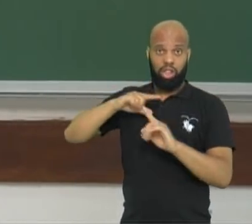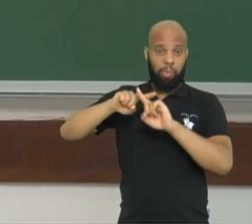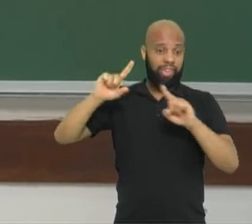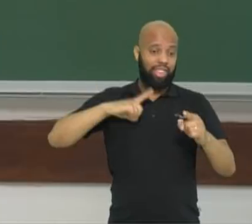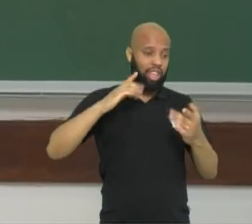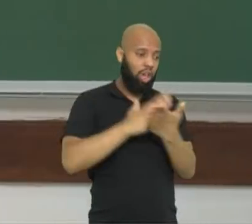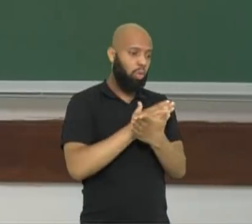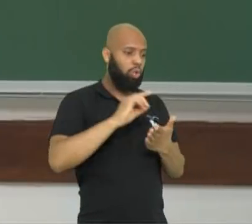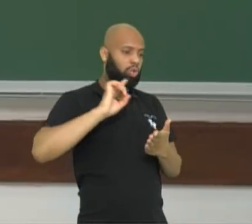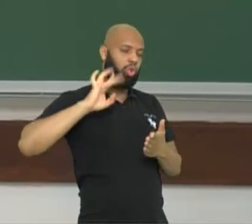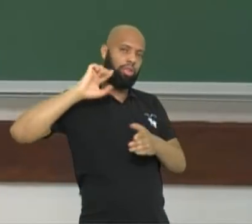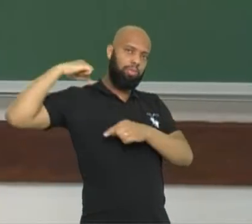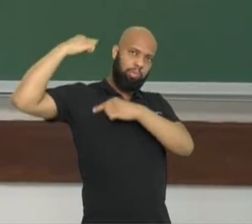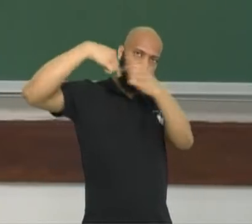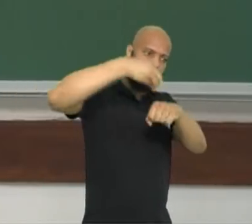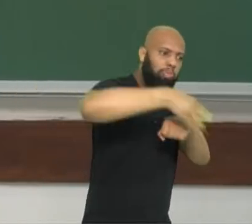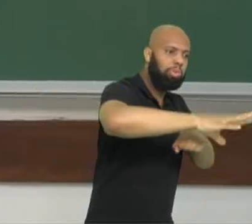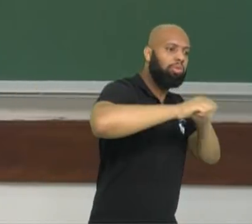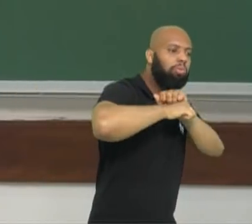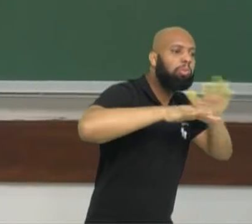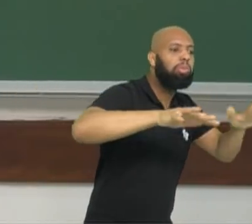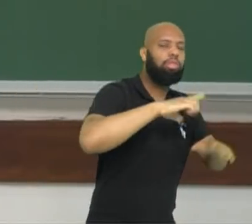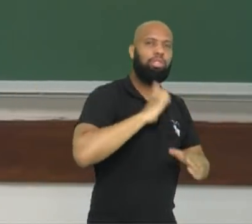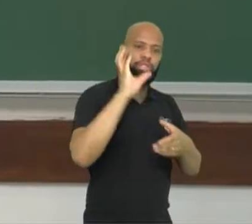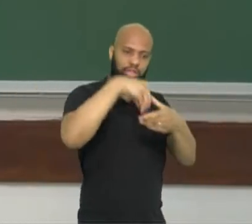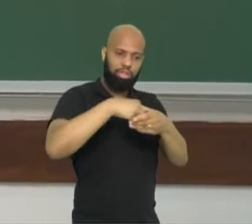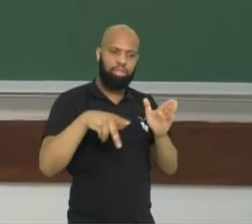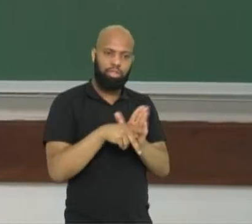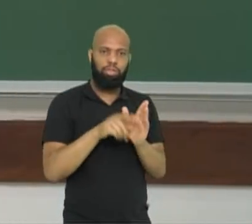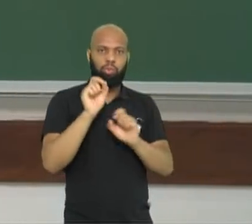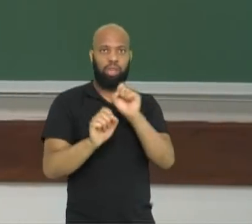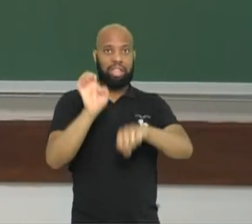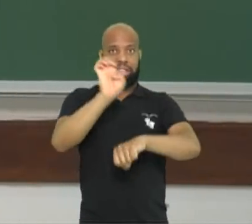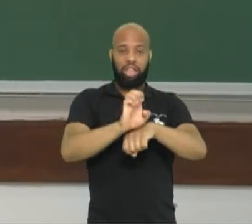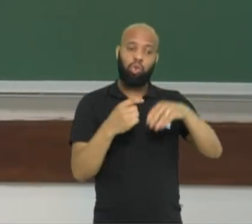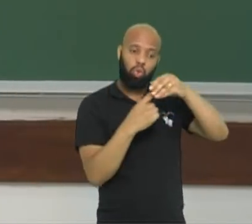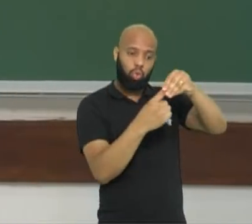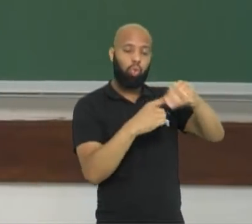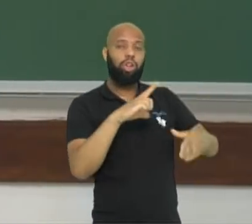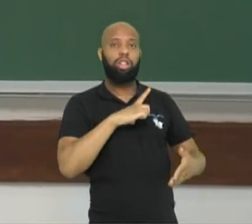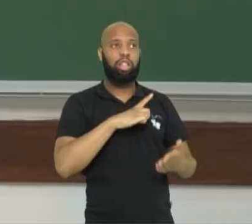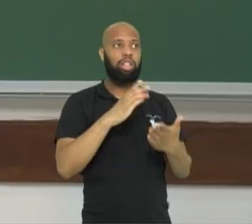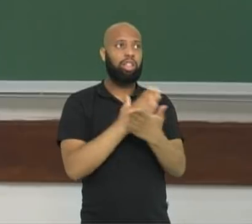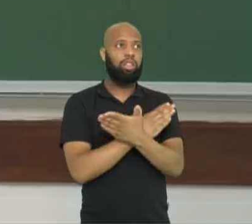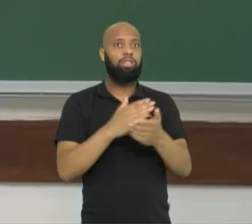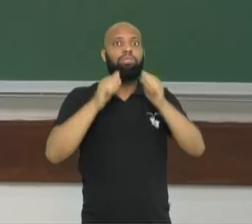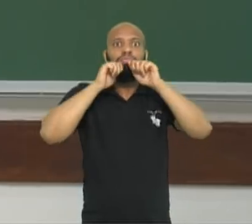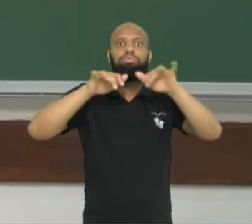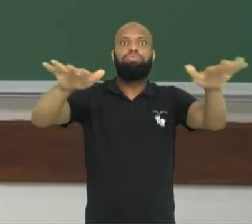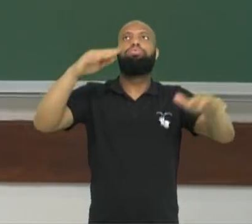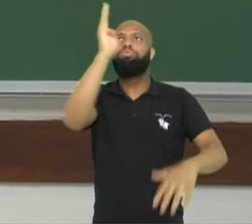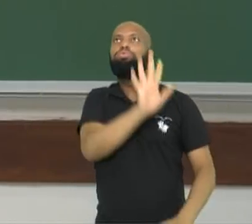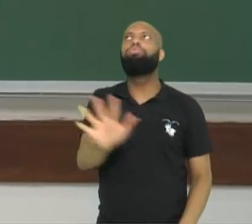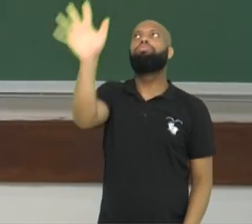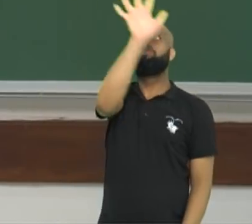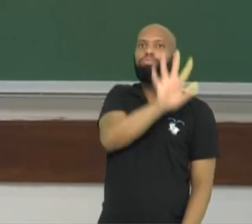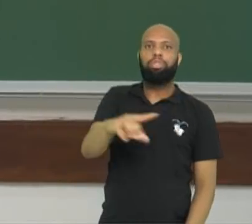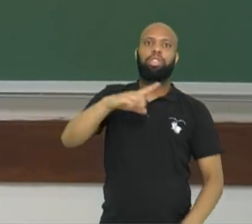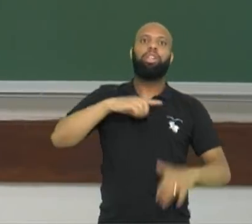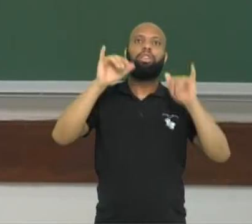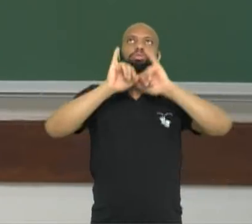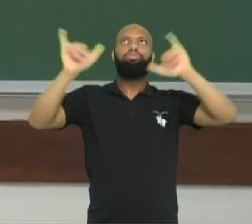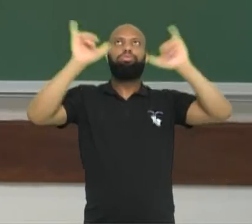para outra e foi se espalhando, às vezes dentro de um único estado, às vezes ultrapassando barreiras, né? Em várias